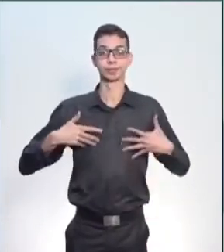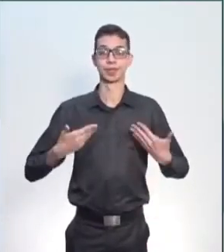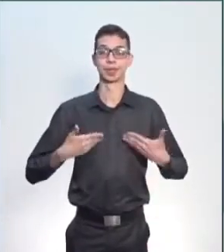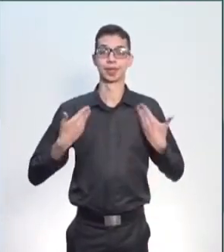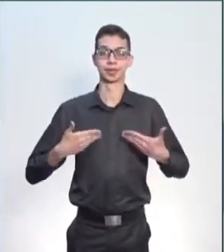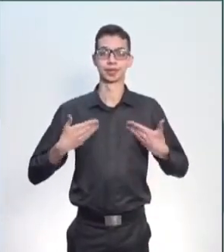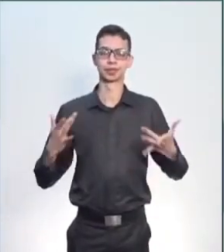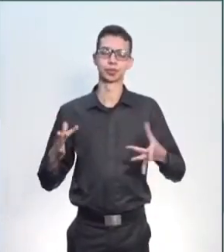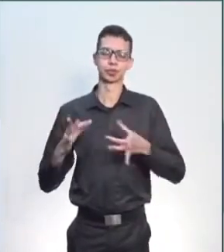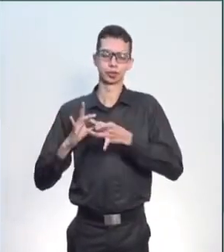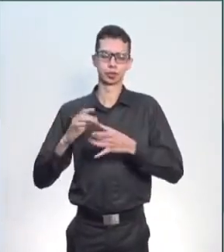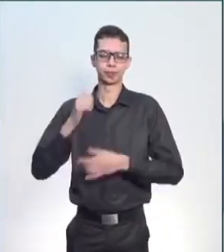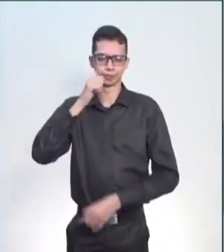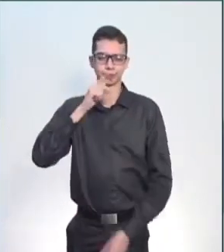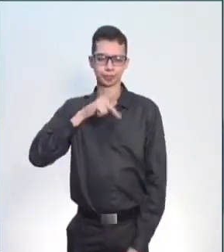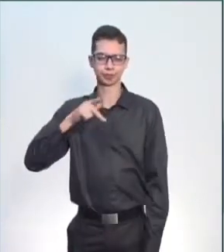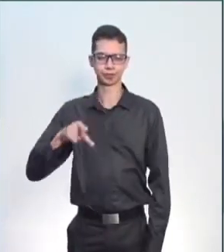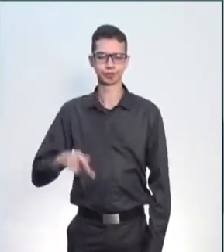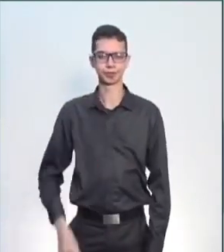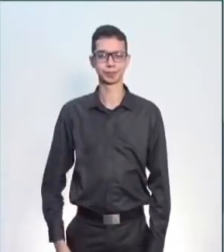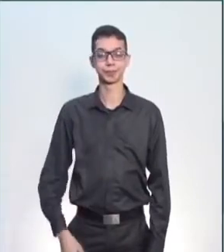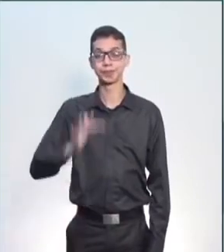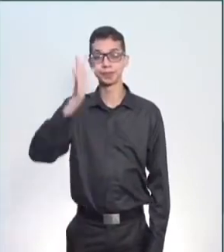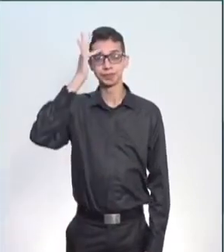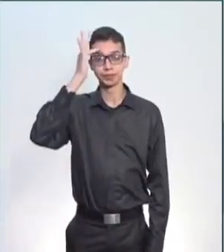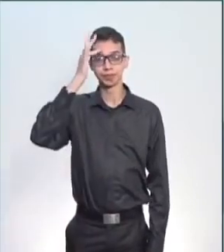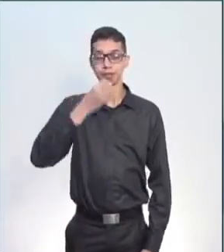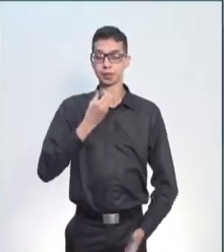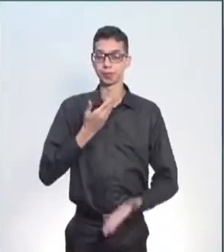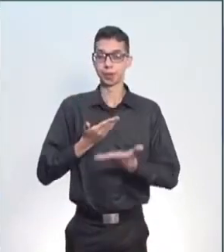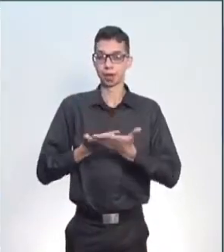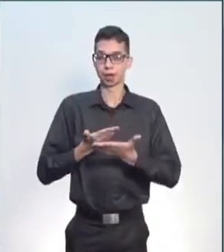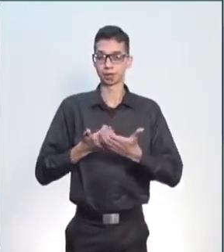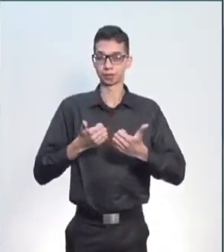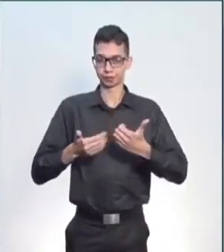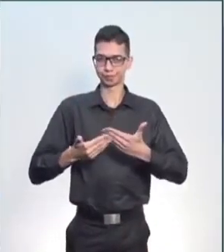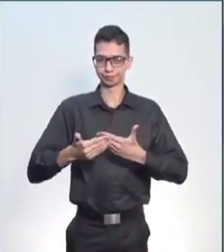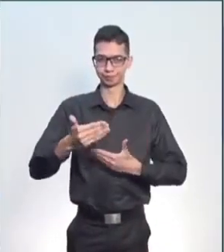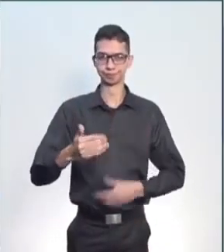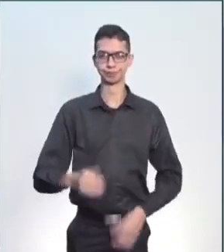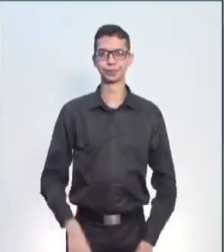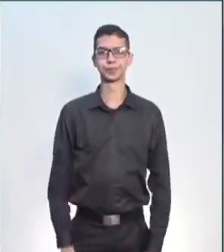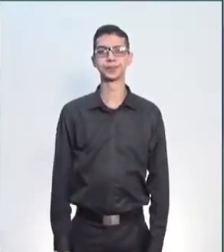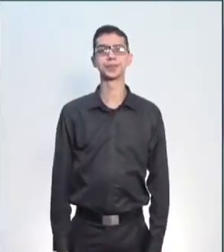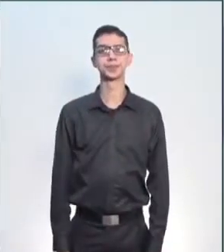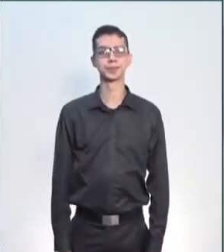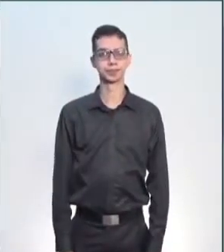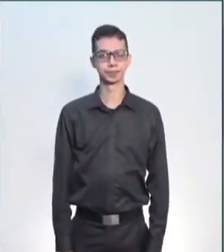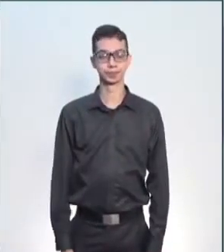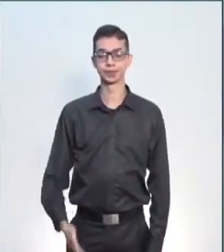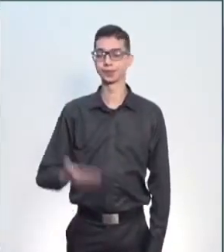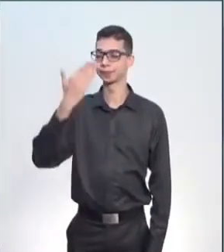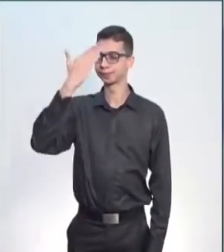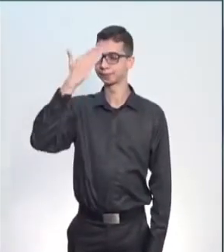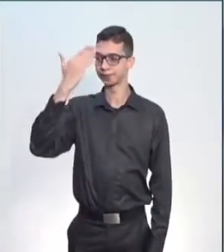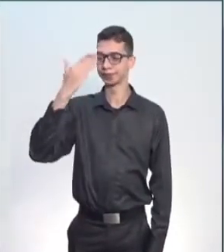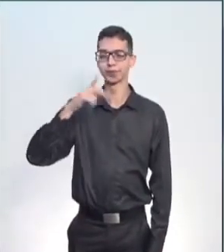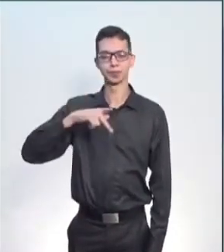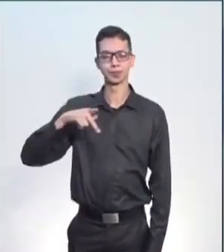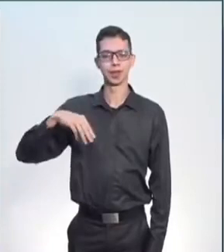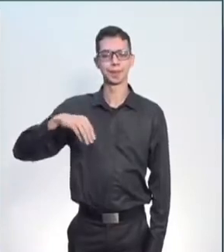Tânia, aqui da equipe curricular de Filosofia. Tenham todos uma boa aula. Obrigada, Marconi, sempre muito